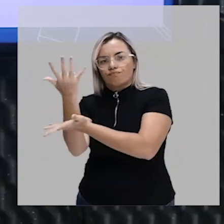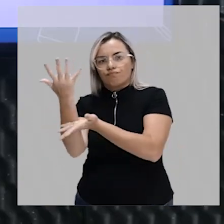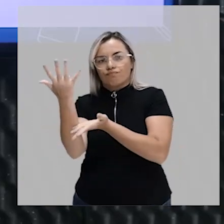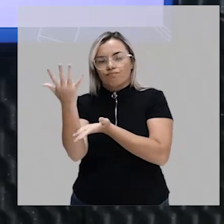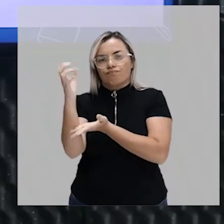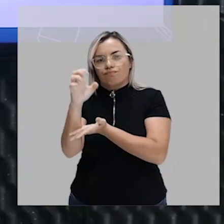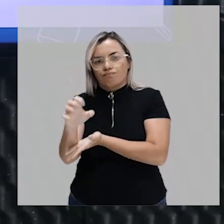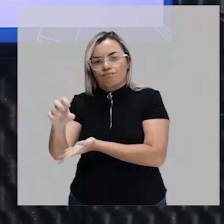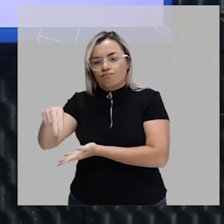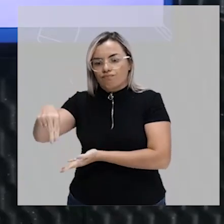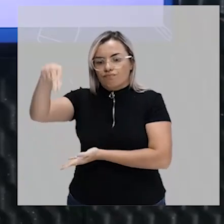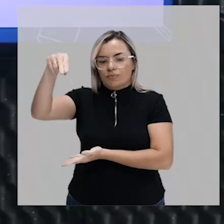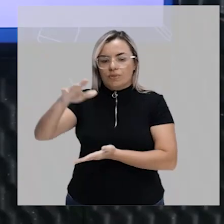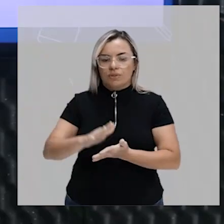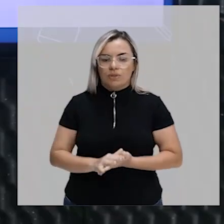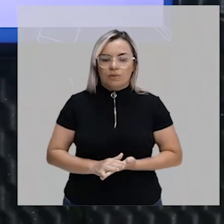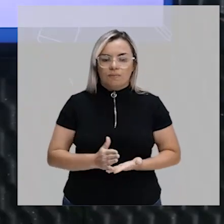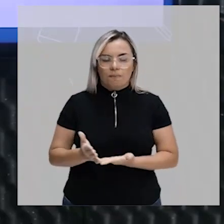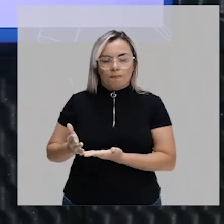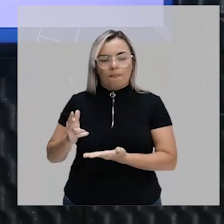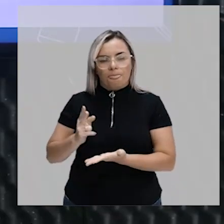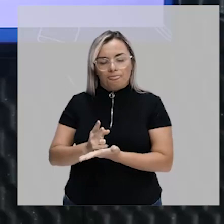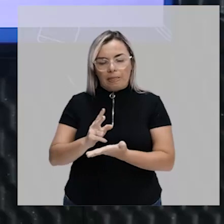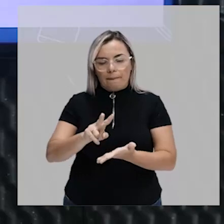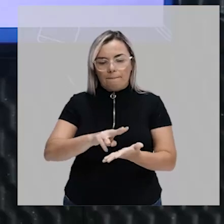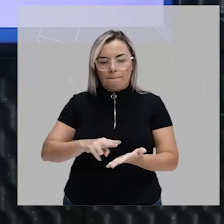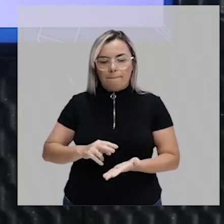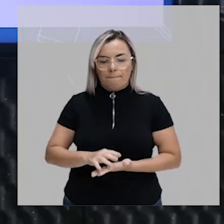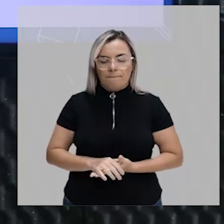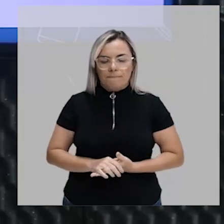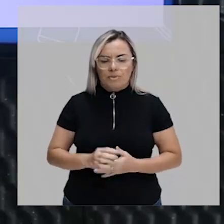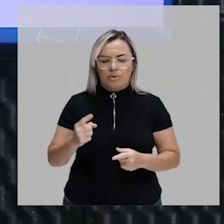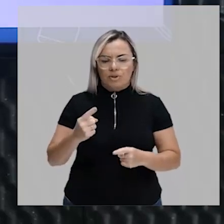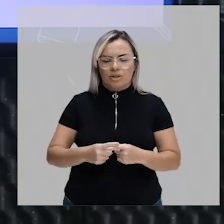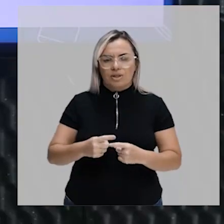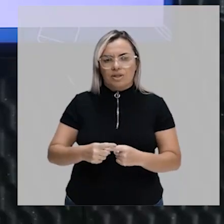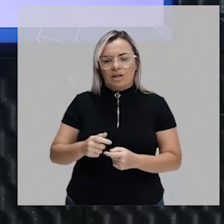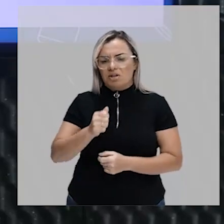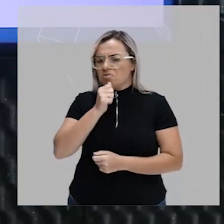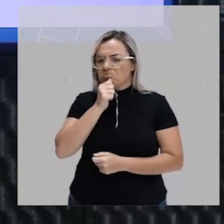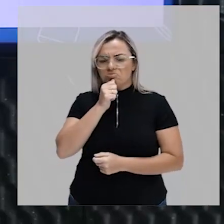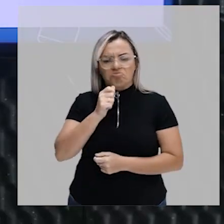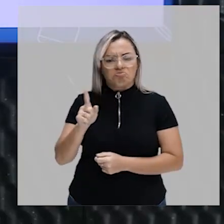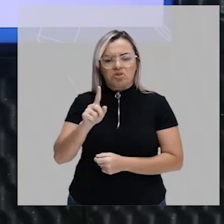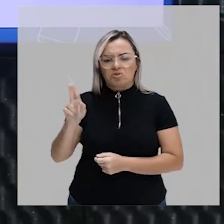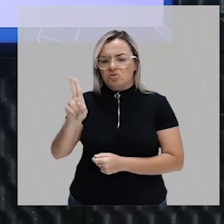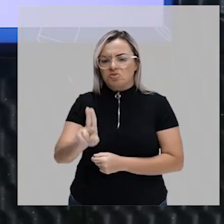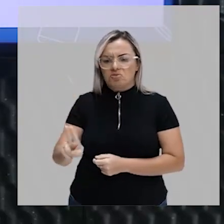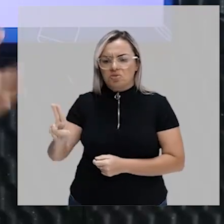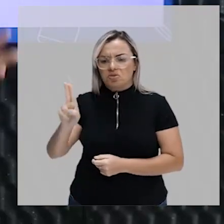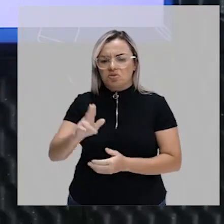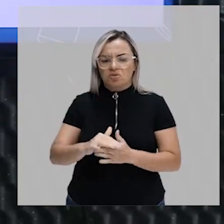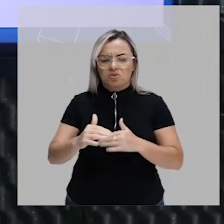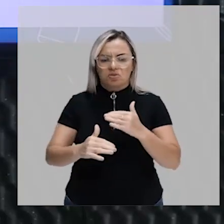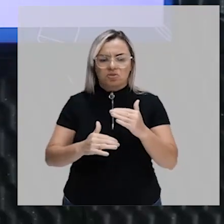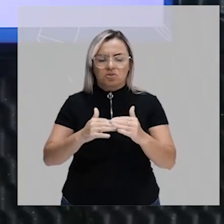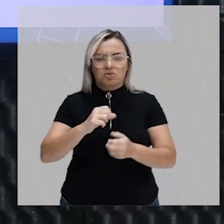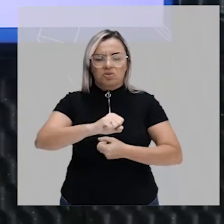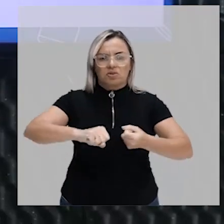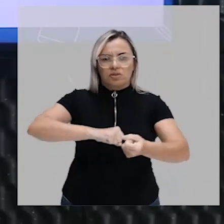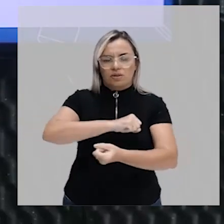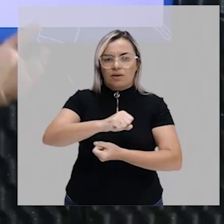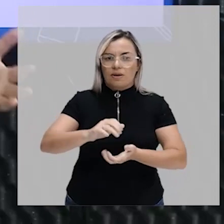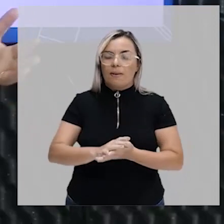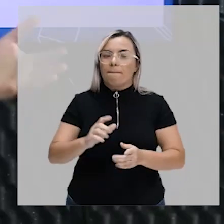diz, porque ainda não utiliza modelo de desenvolvimento sustentável, eu não posso dizer que na região norte não vai utilizar nenhum. Existem áreas que já